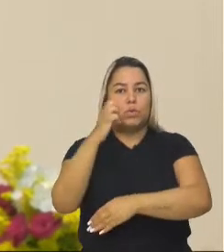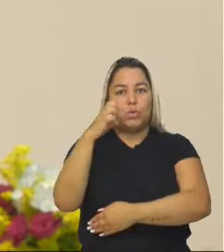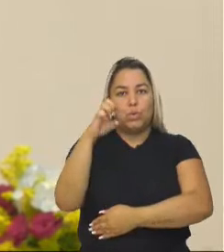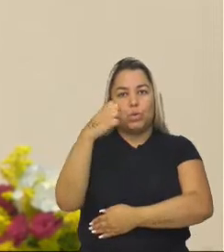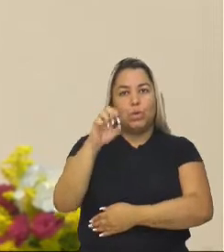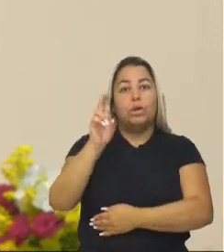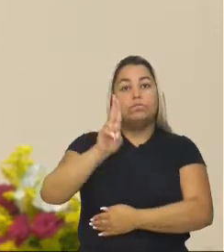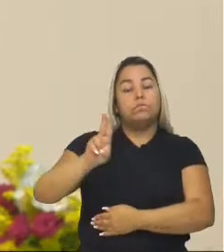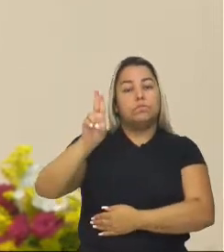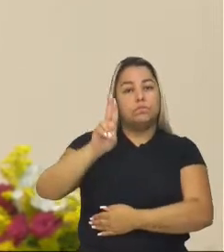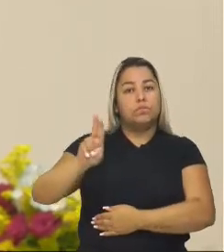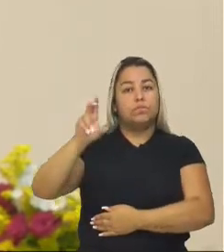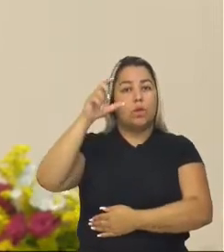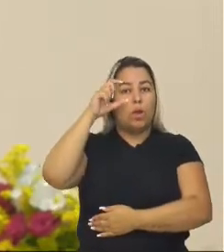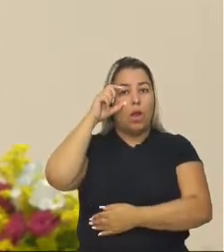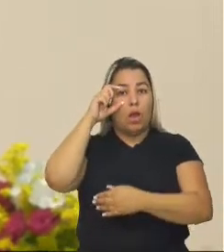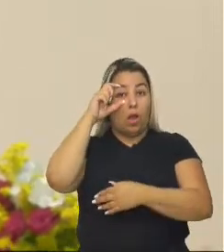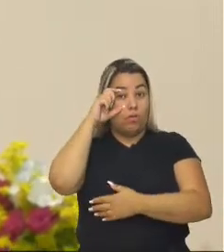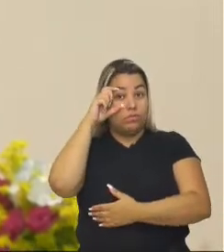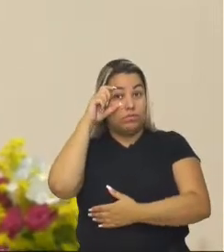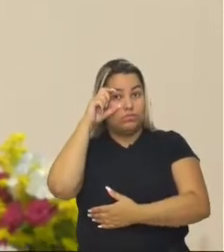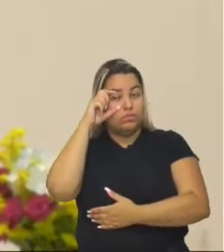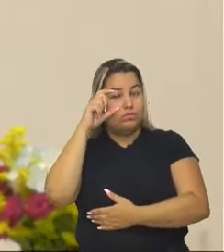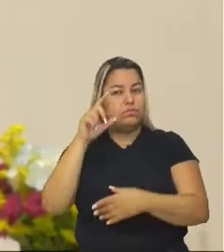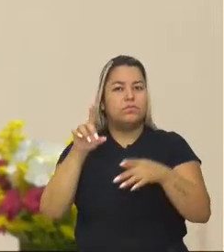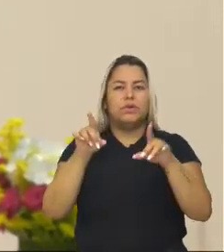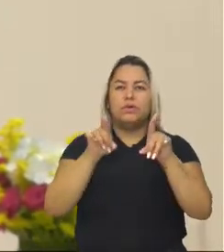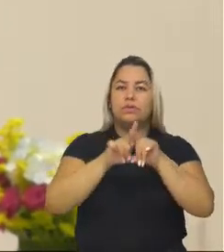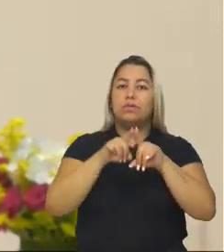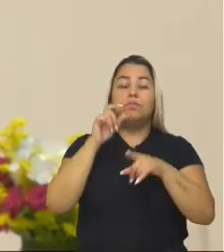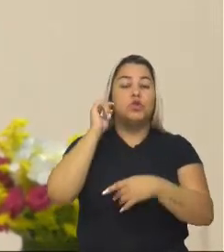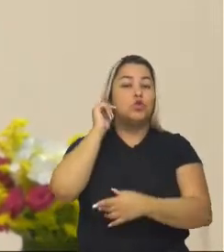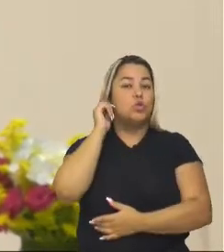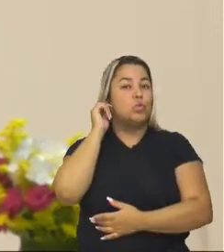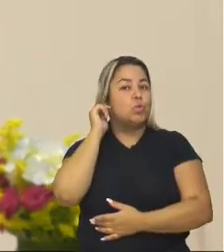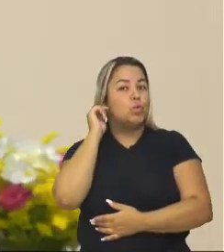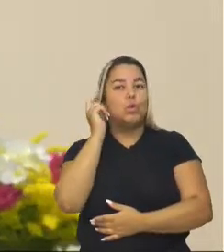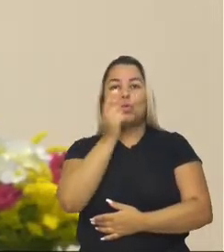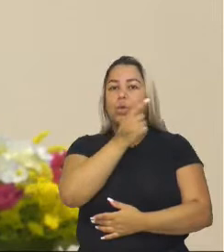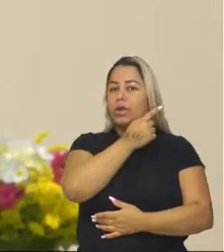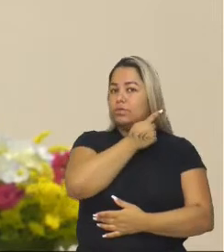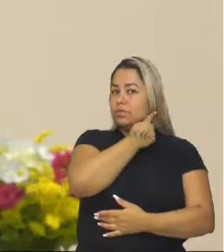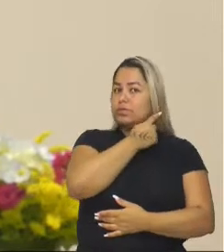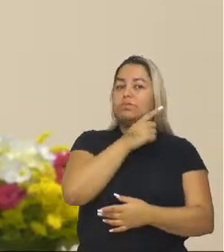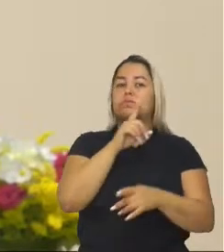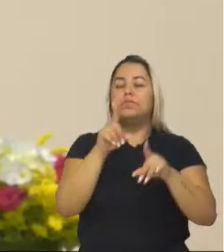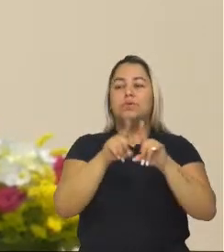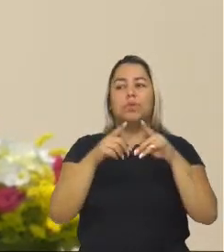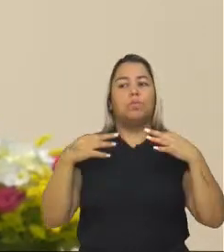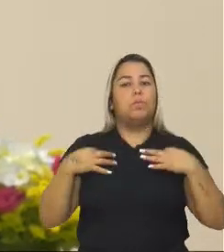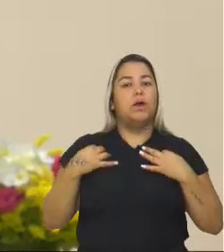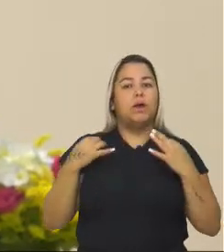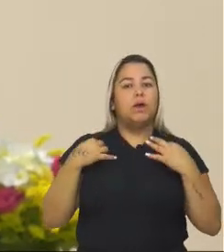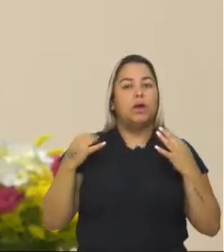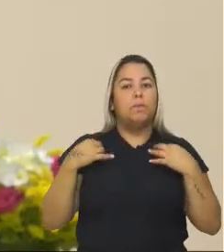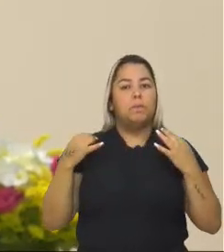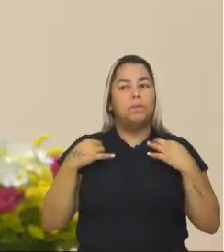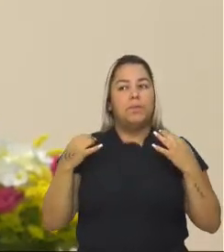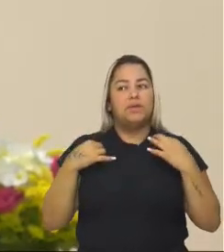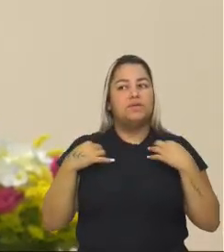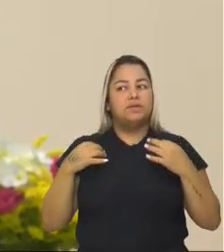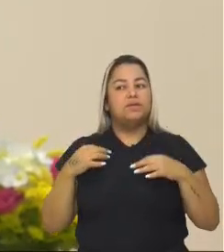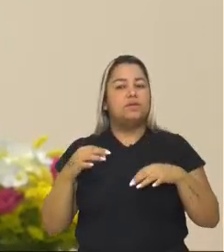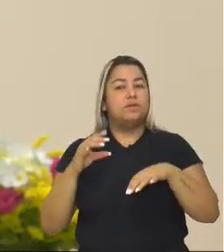uso óculos, uma barba cerrada, dois brincos na orelha, visto uma camisa